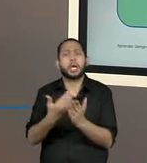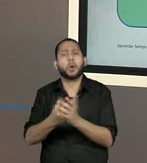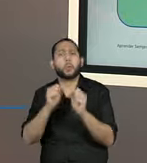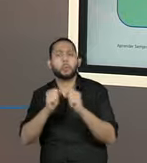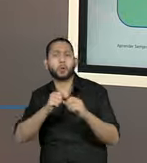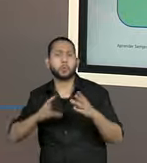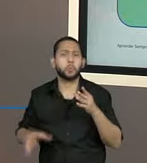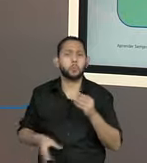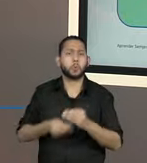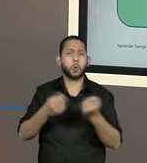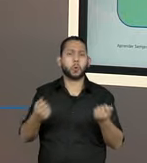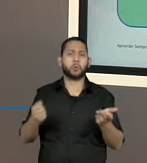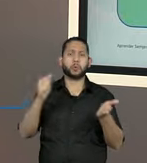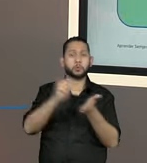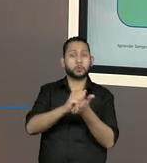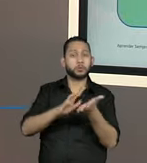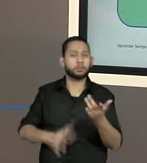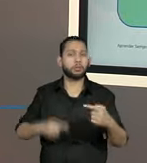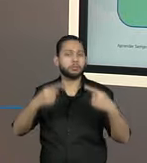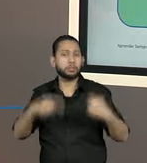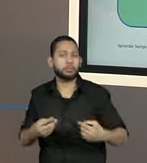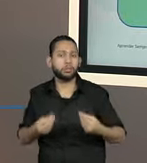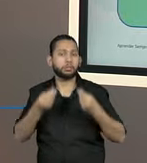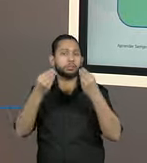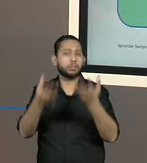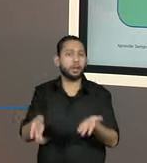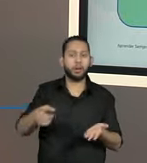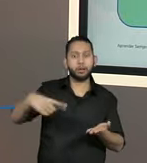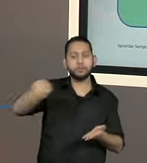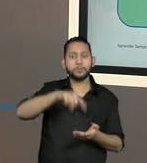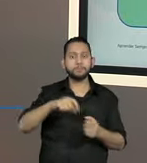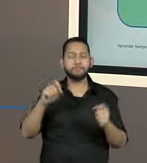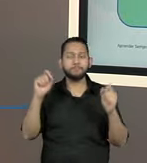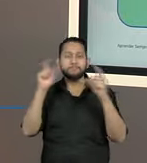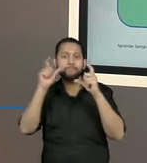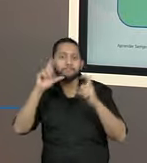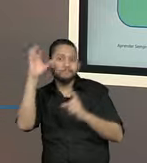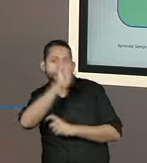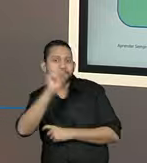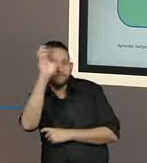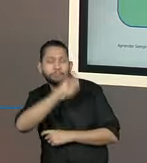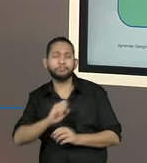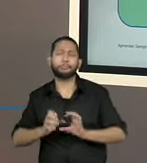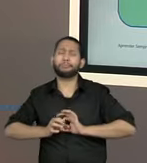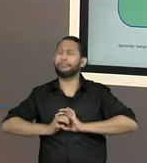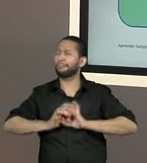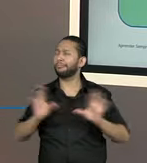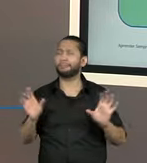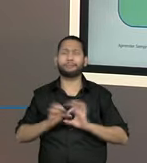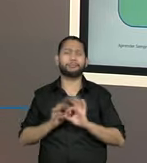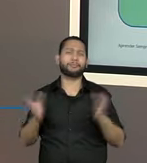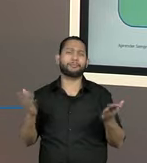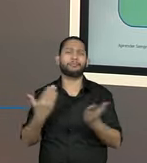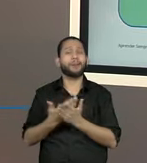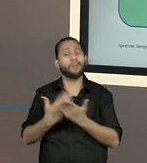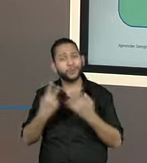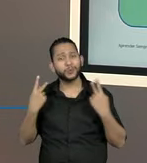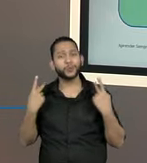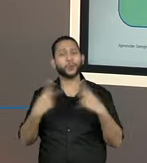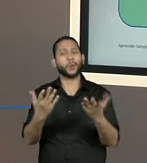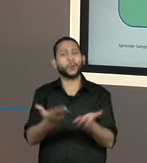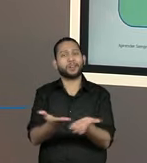mais atividades, desafios, trazer outras coisas para complementar essa aula tranquilamente. Essa aula é aberta, essa aula também